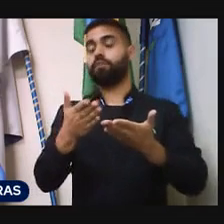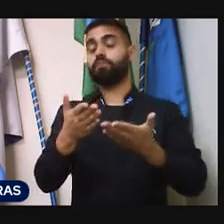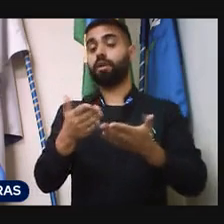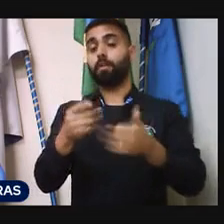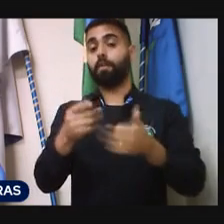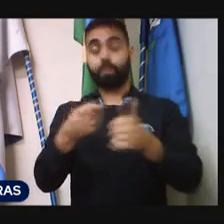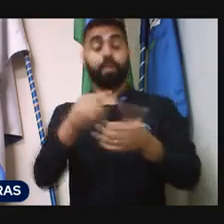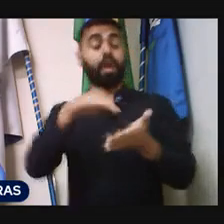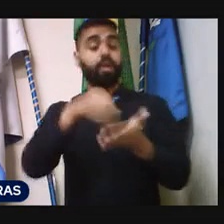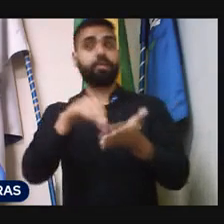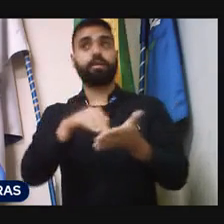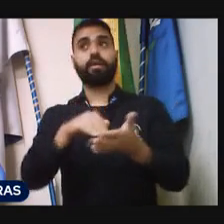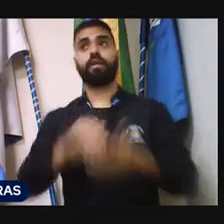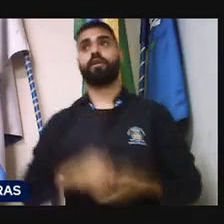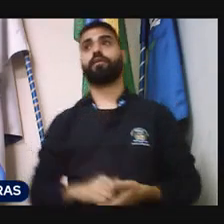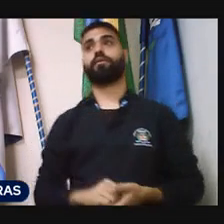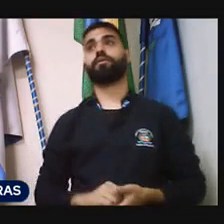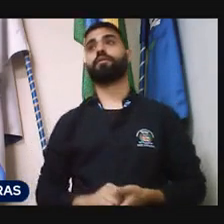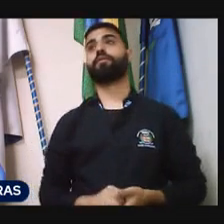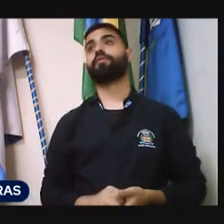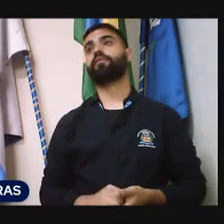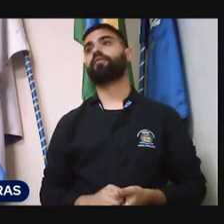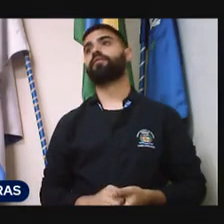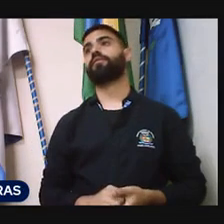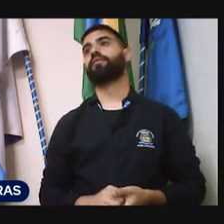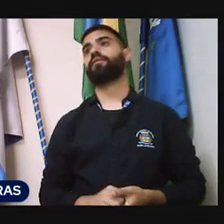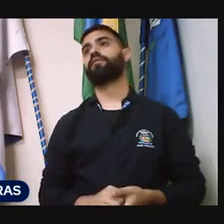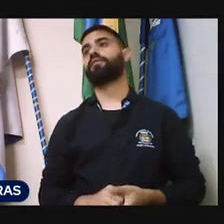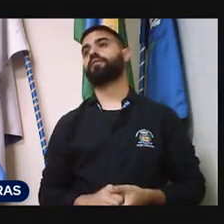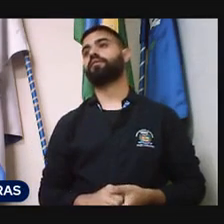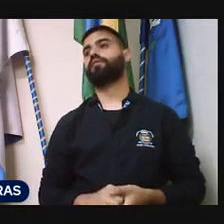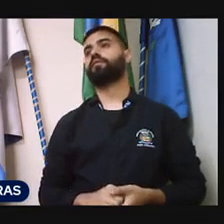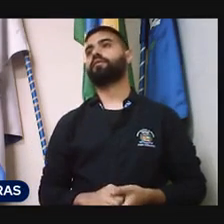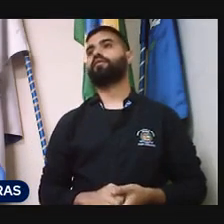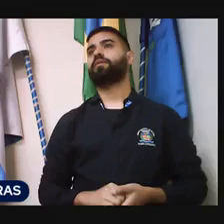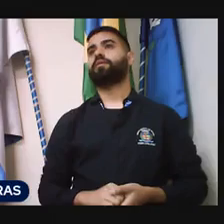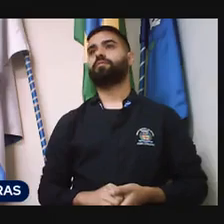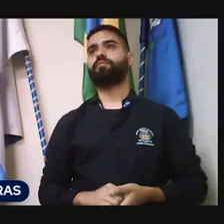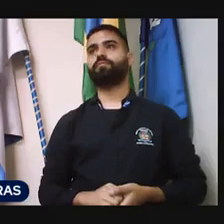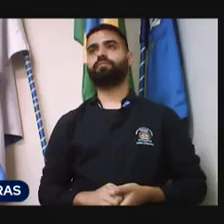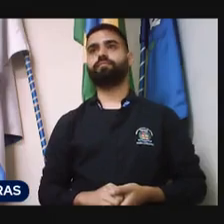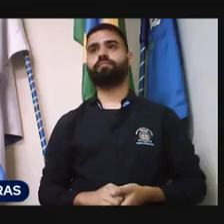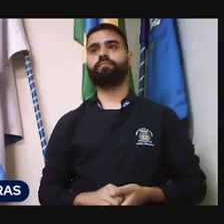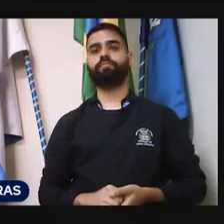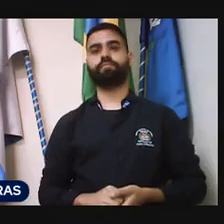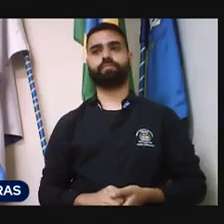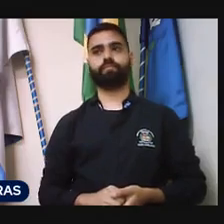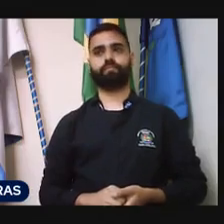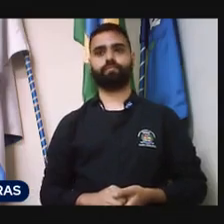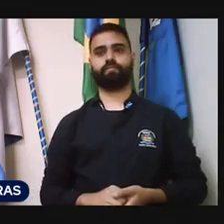Paula se a tesoureira Ana Paula a diretora administrativa